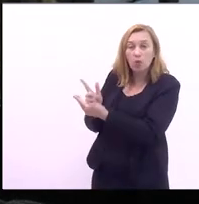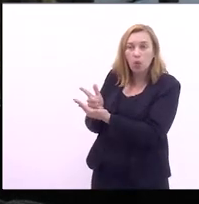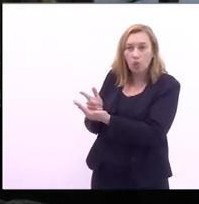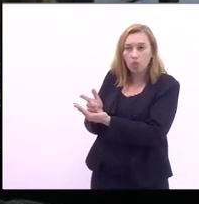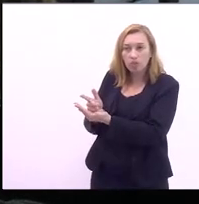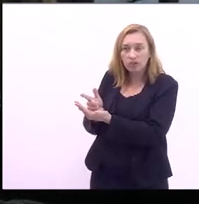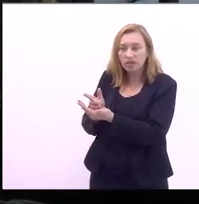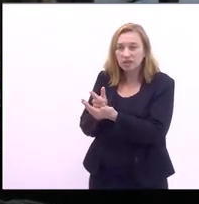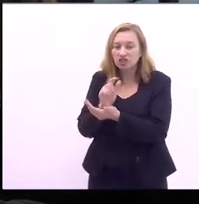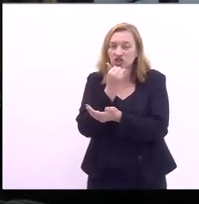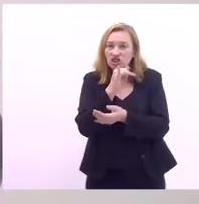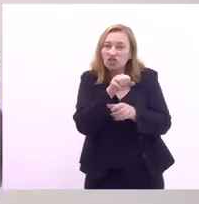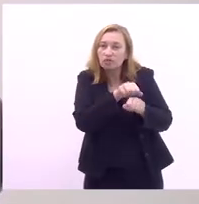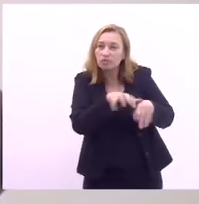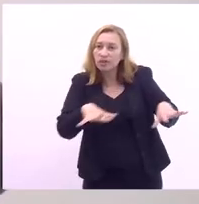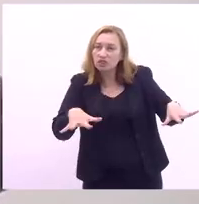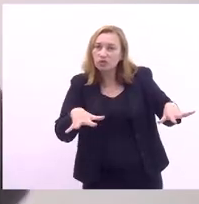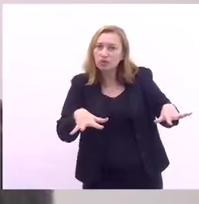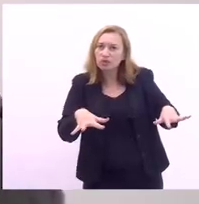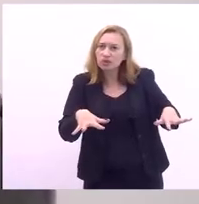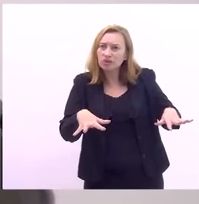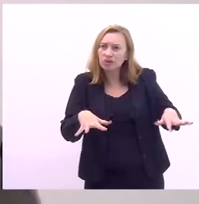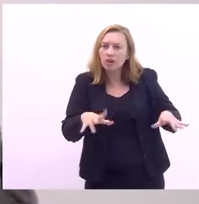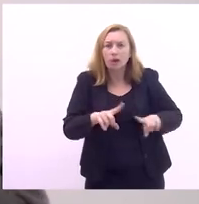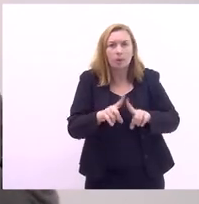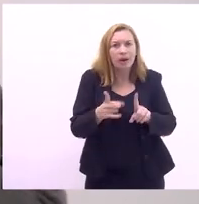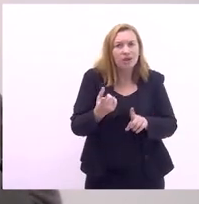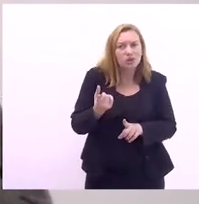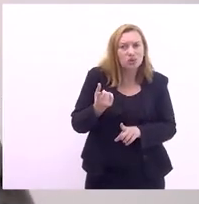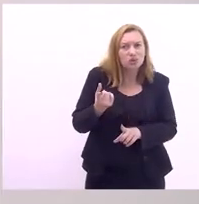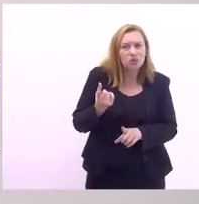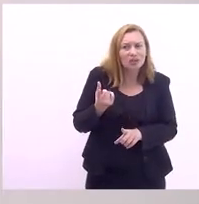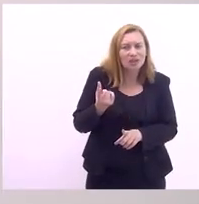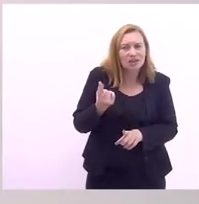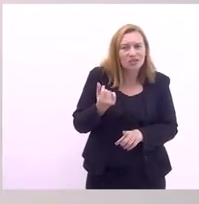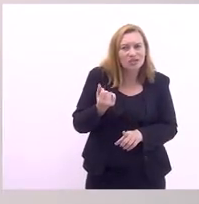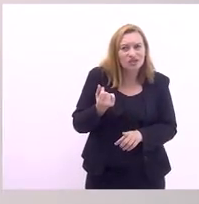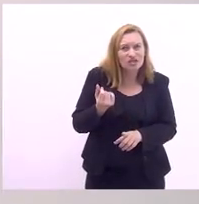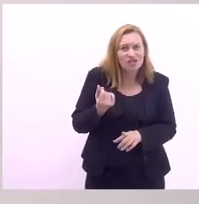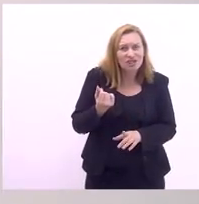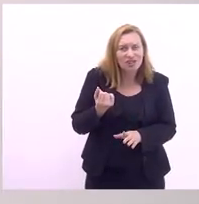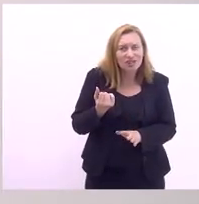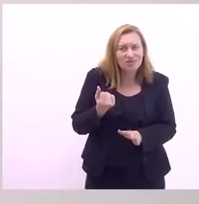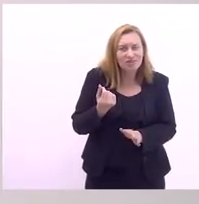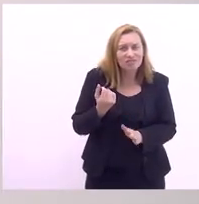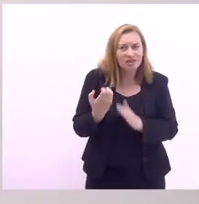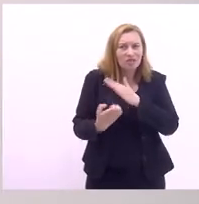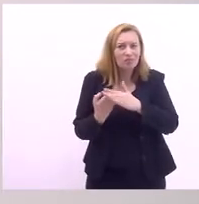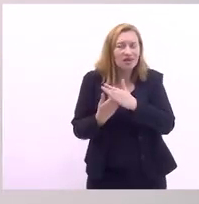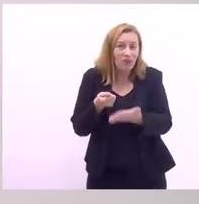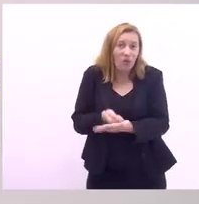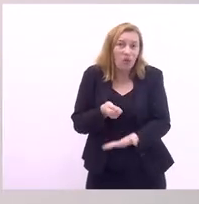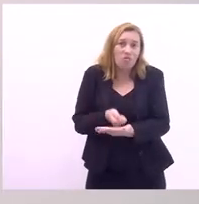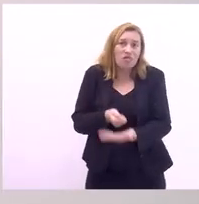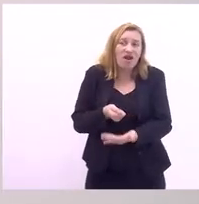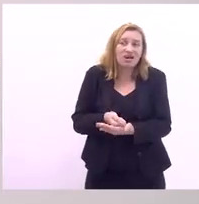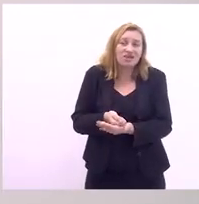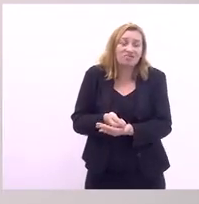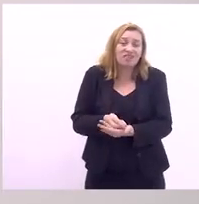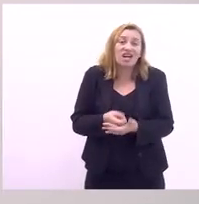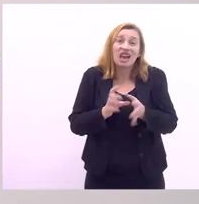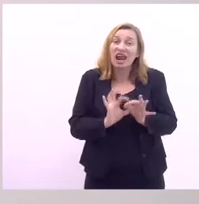para distribuir. Mas o lucro da empresa é cobrado. Ela